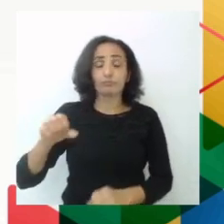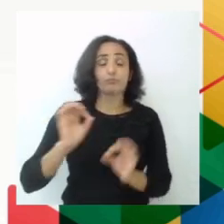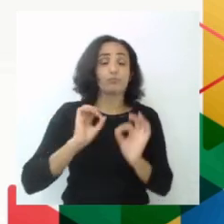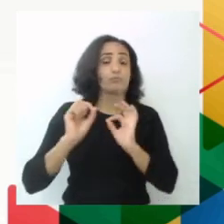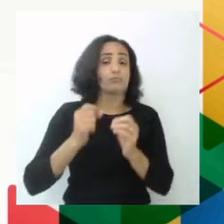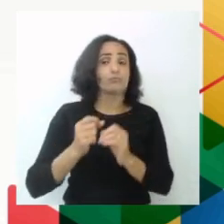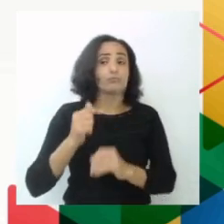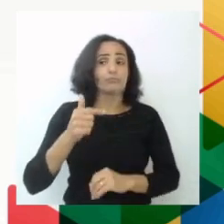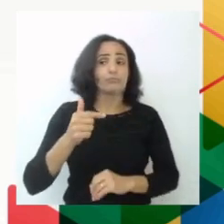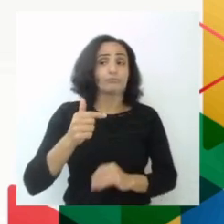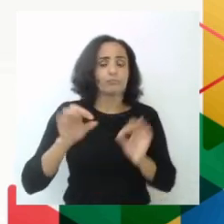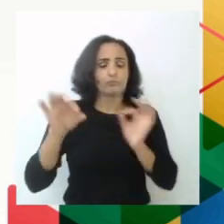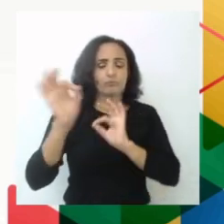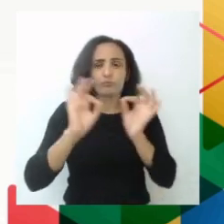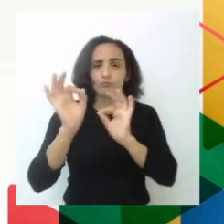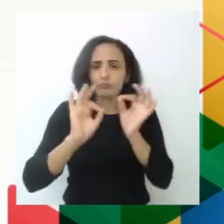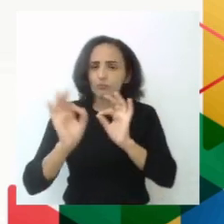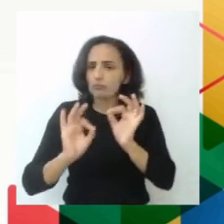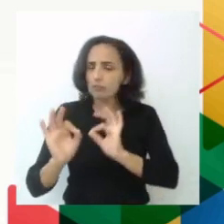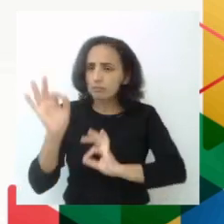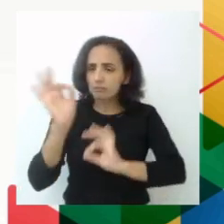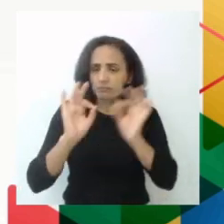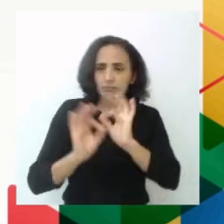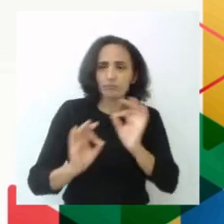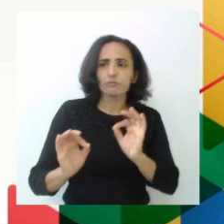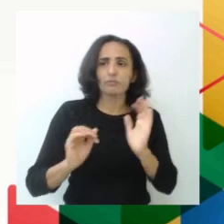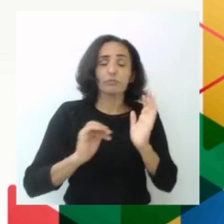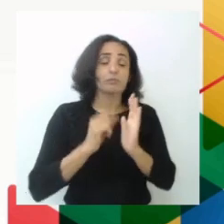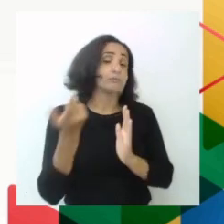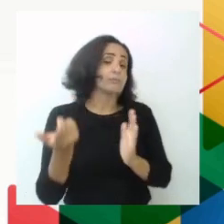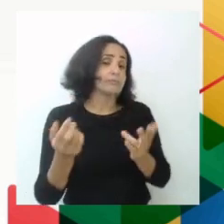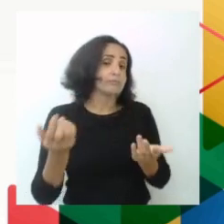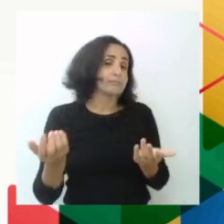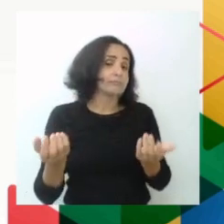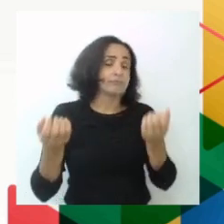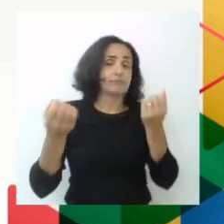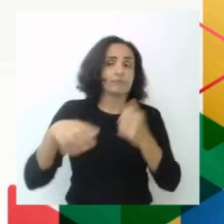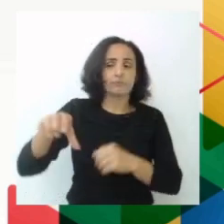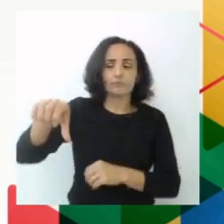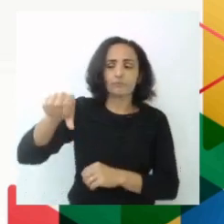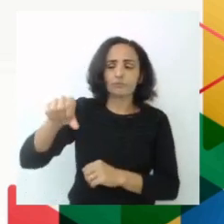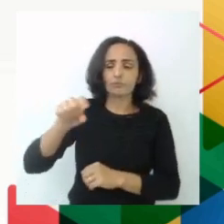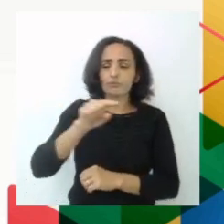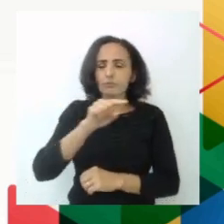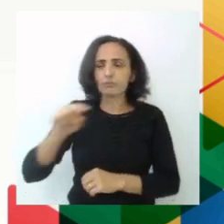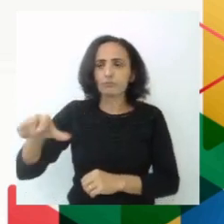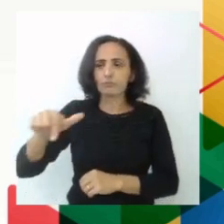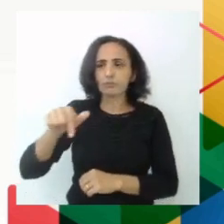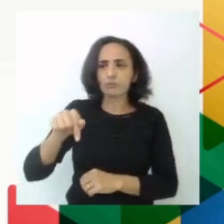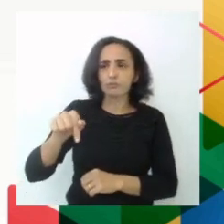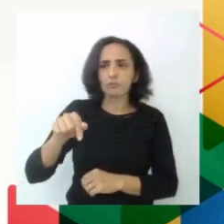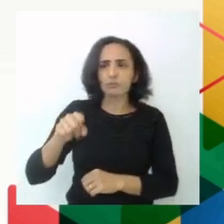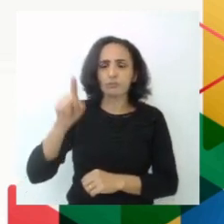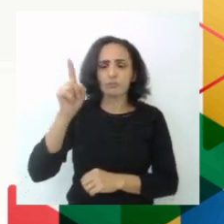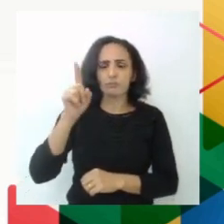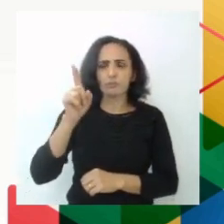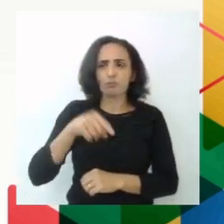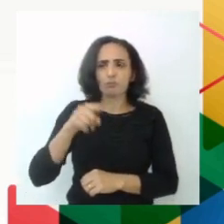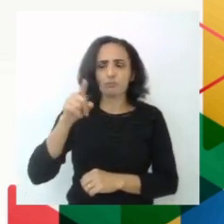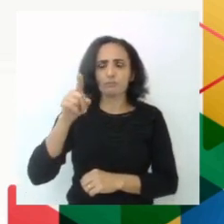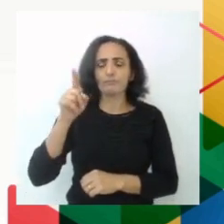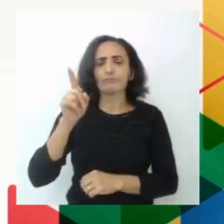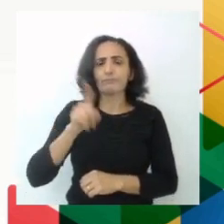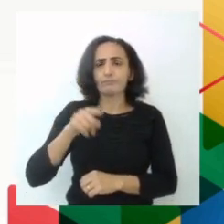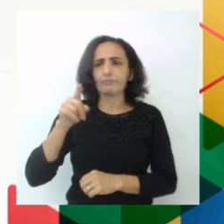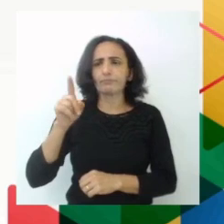7. Desmancha o 9 até chegar no 7 fatorial. Por quê? Do 7 para baixo vai ser tudo igual, você corta aqui, ó, 7 fatorial com 7